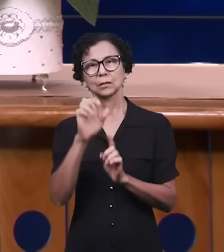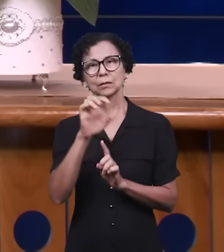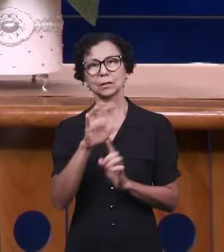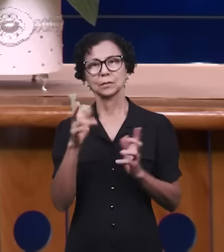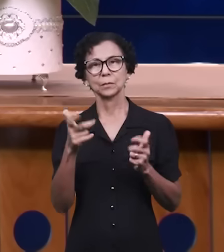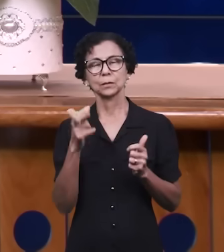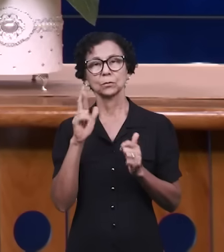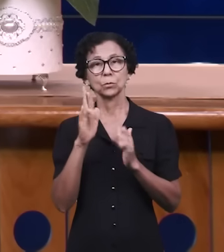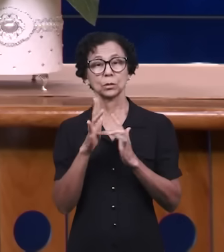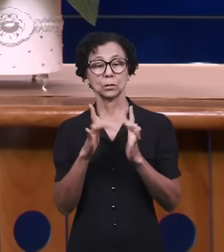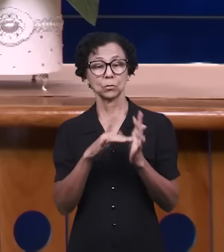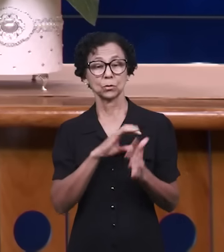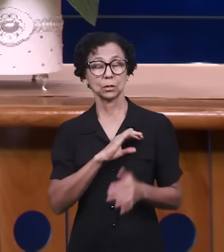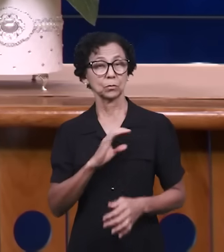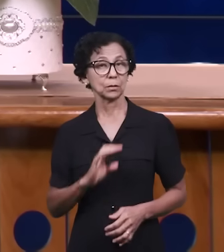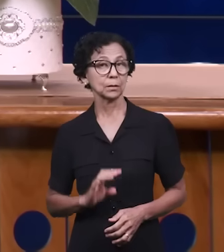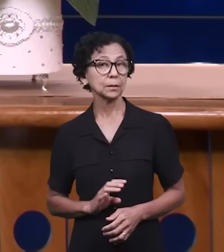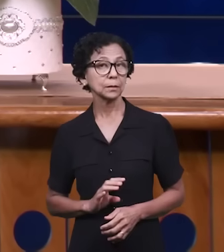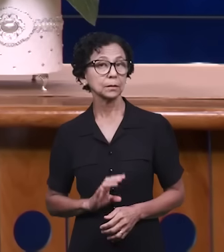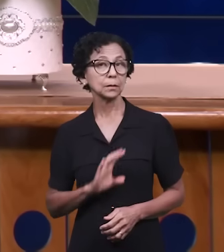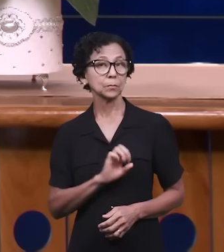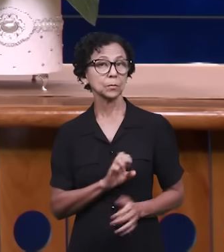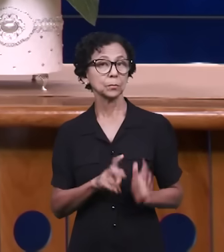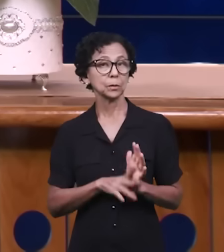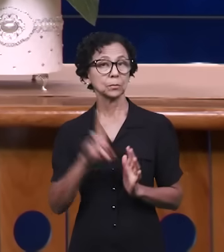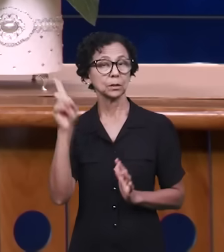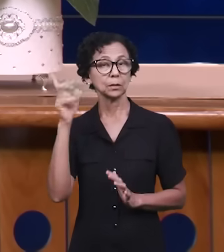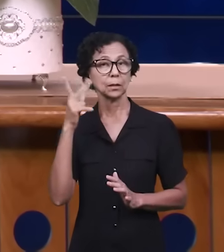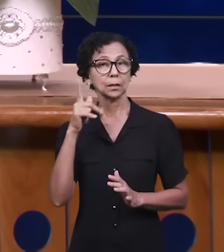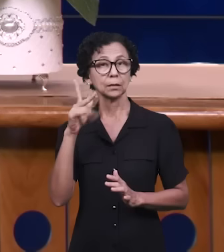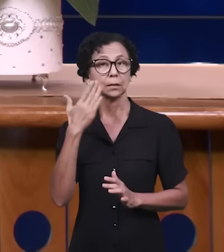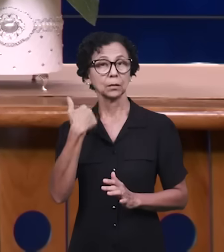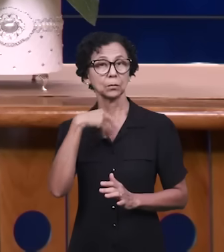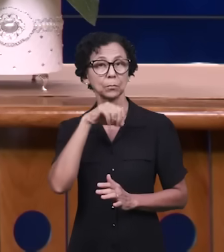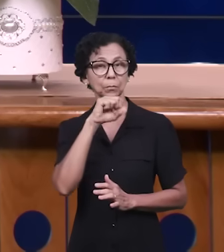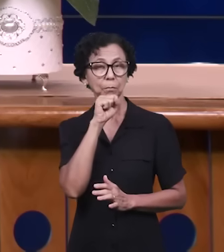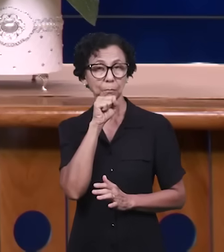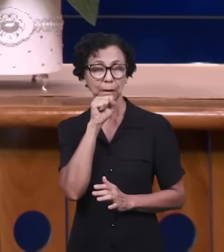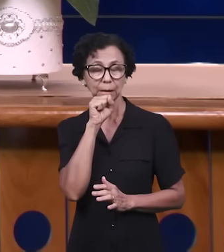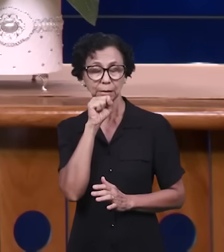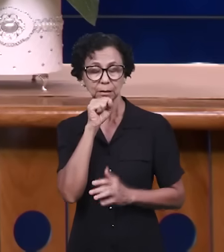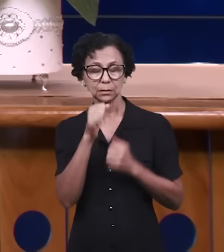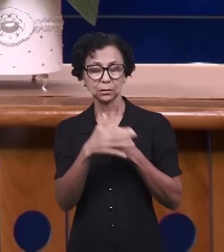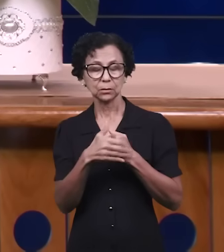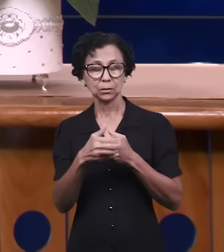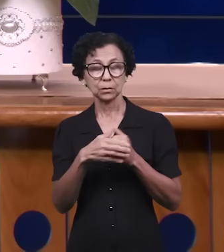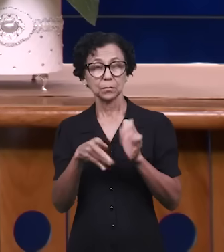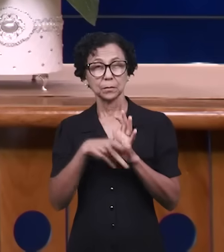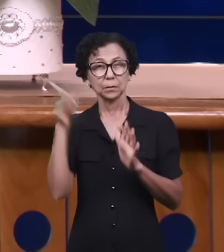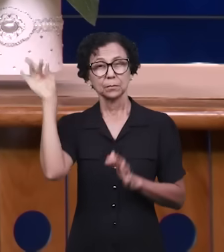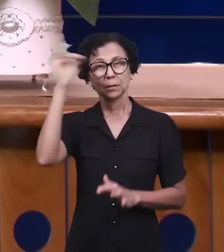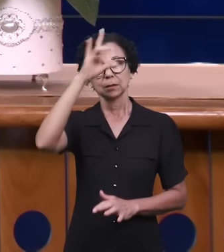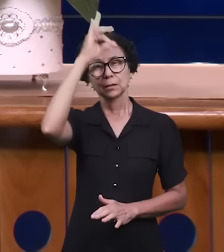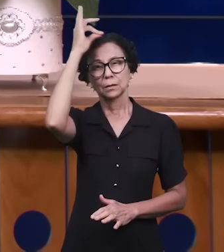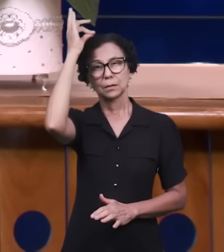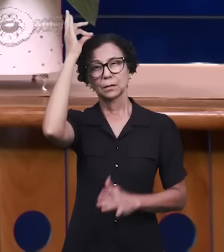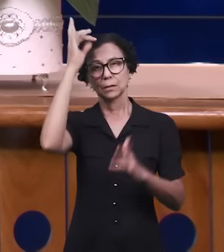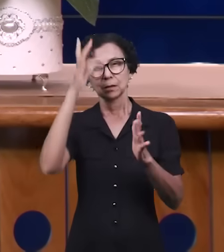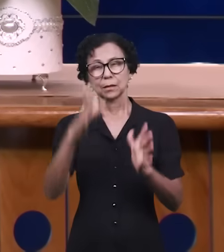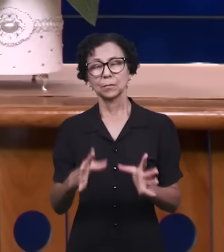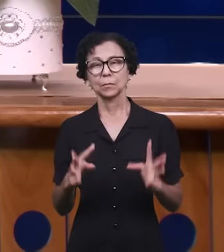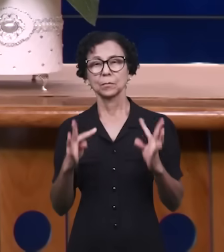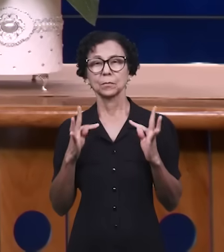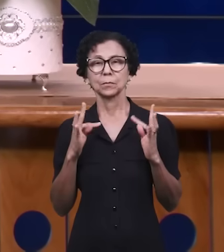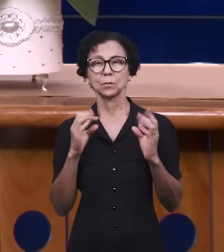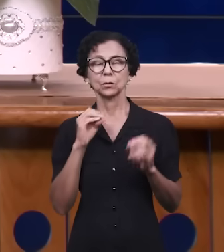graça maravilhosa do Senhor e Salvador Jesus Cristo, o amor de Deus, o nosso eterno Pai, as doces, santas e eternas consolações do Espírito Santo,